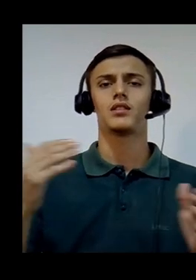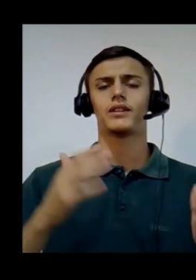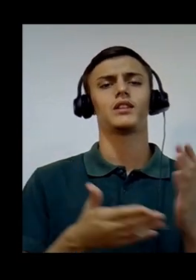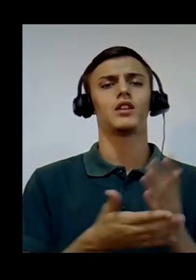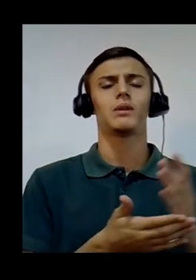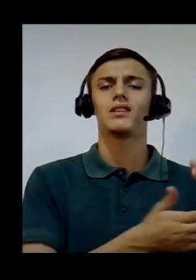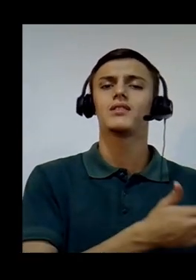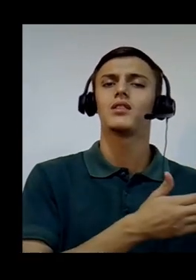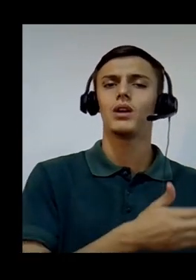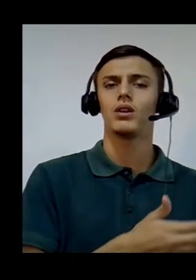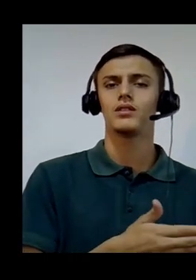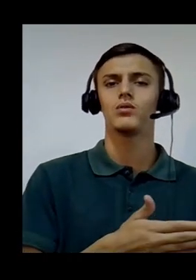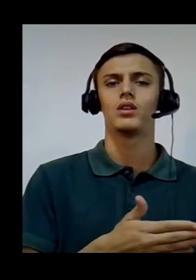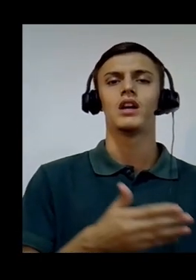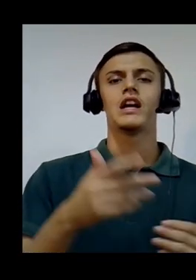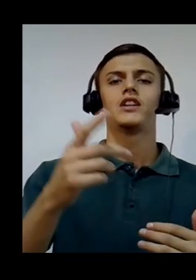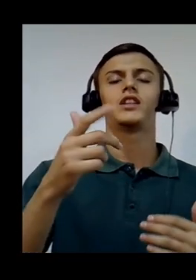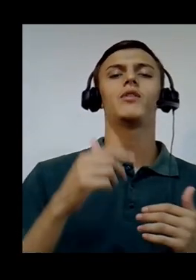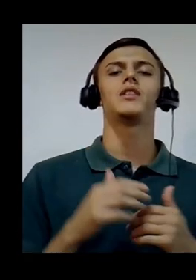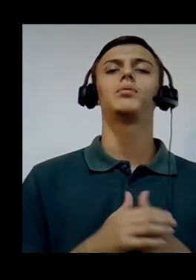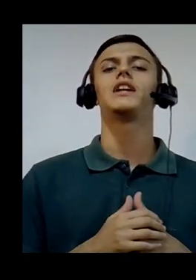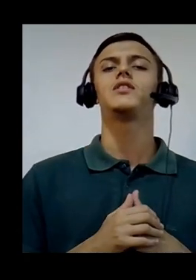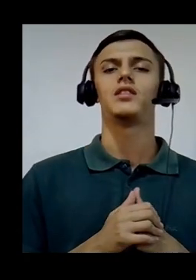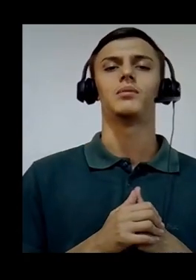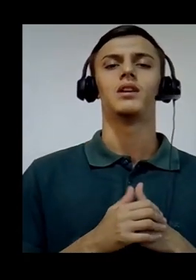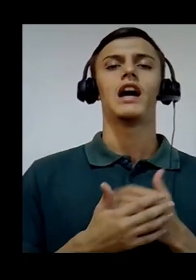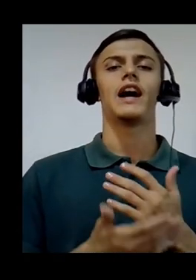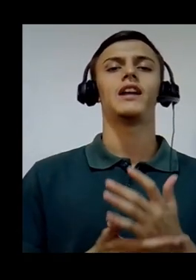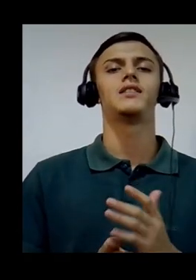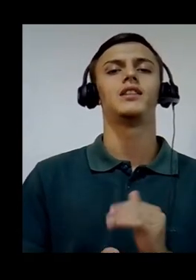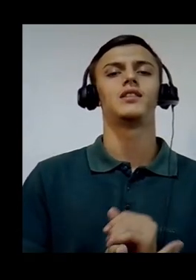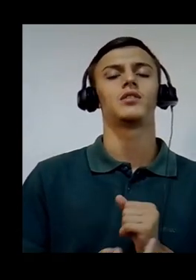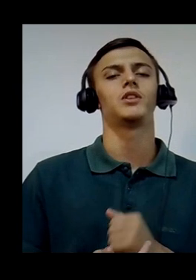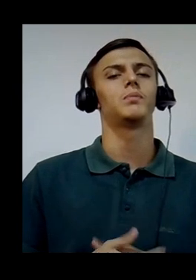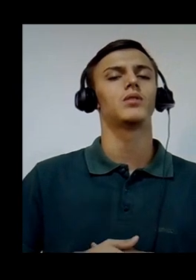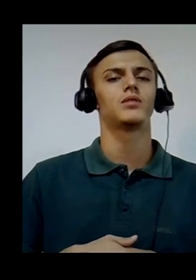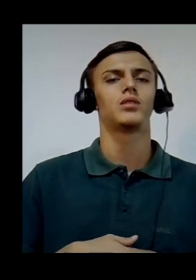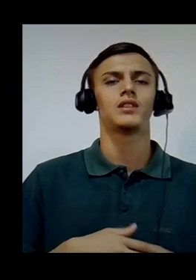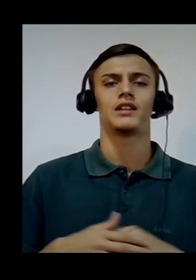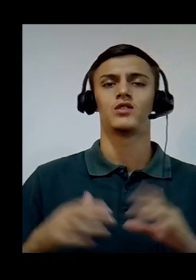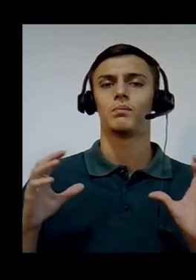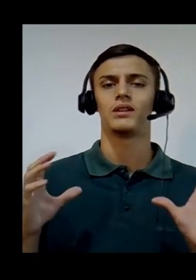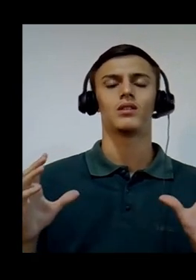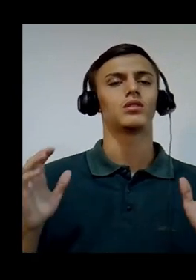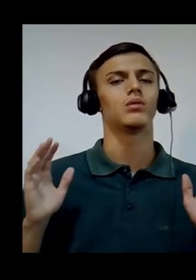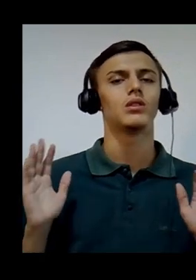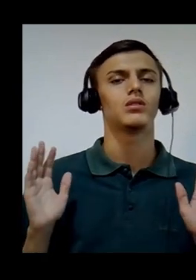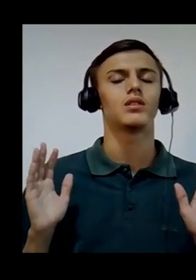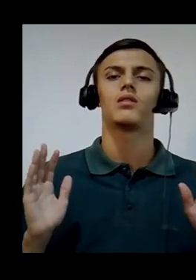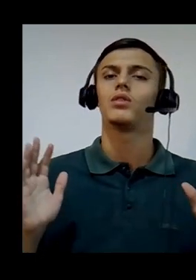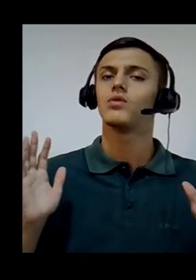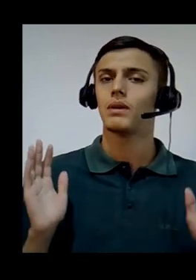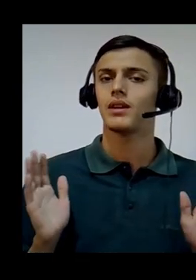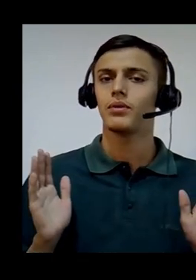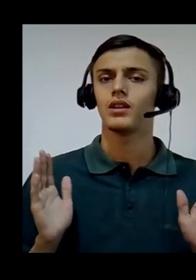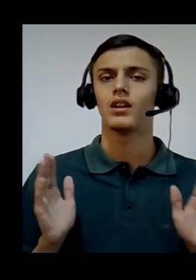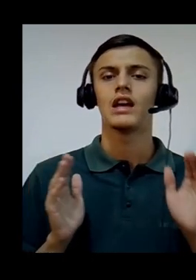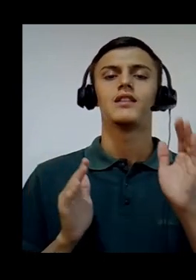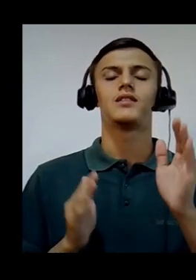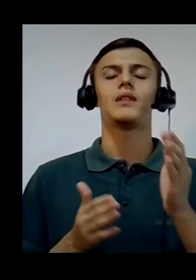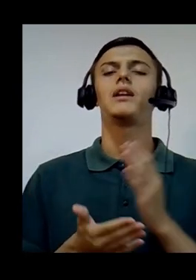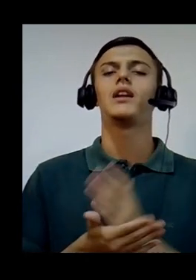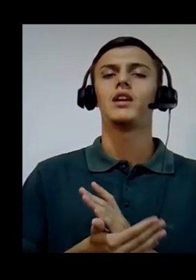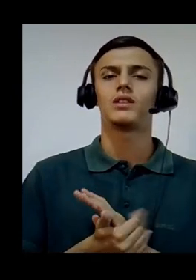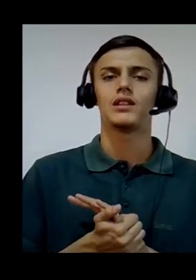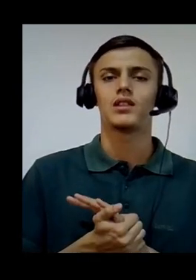pode passar, você só vai ter que ter uma atenção na rota segura. Já o exemplo lá de cima, área restrita, somente pessoas autorizadas. Opa, então se eu não tenho autorização, não vou passar por